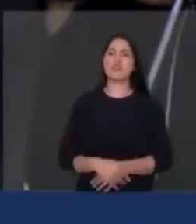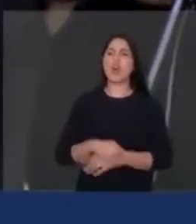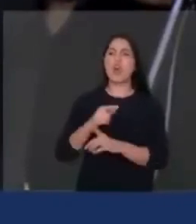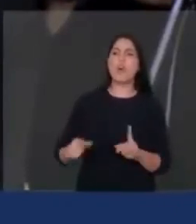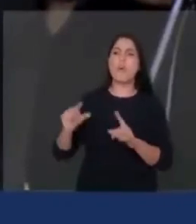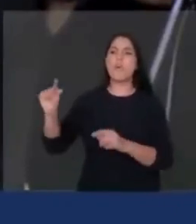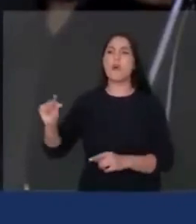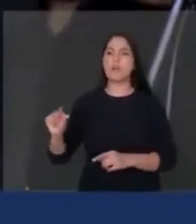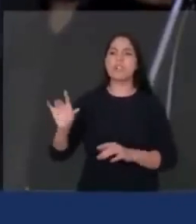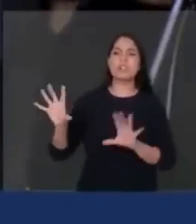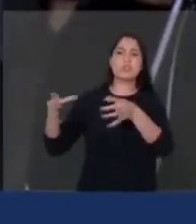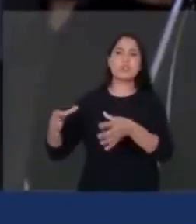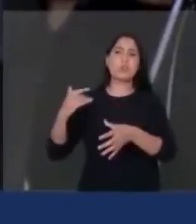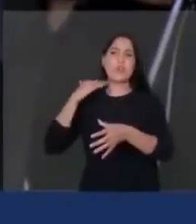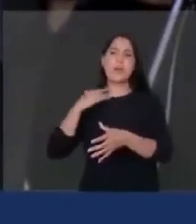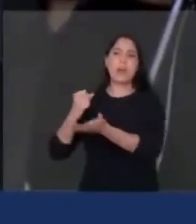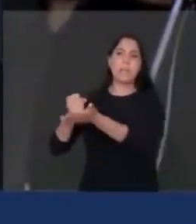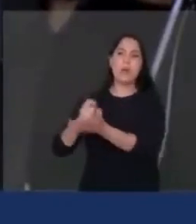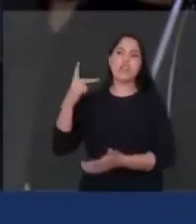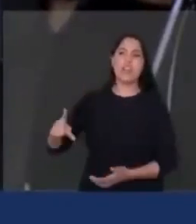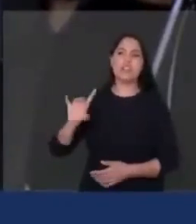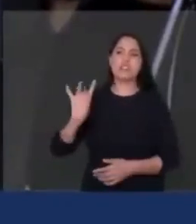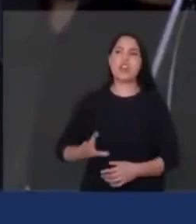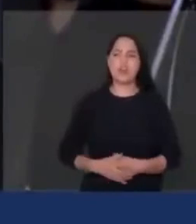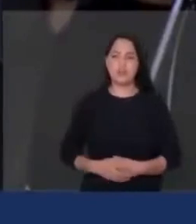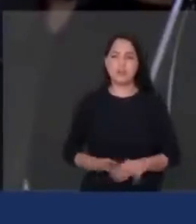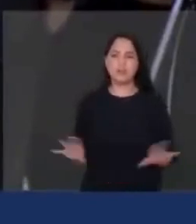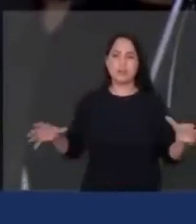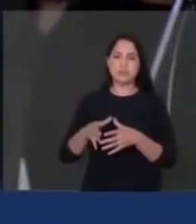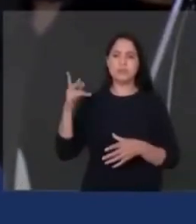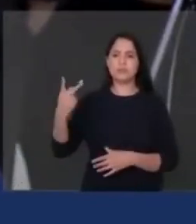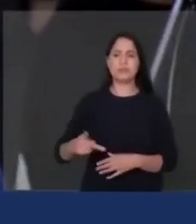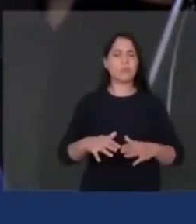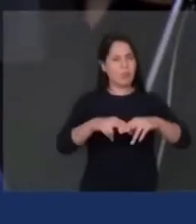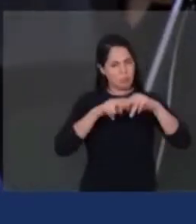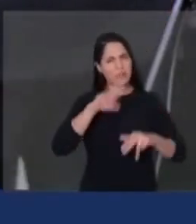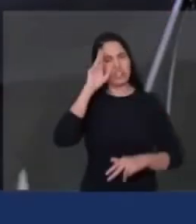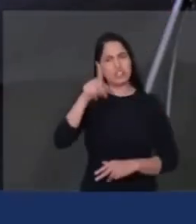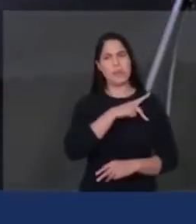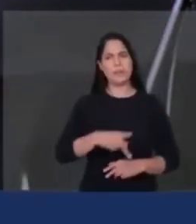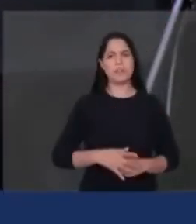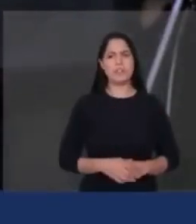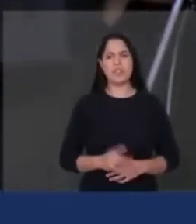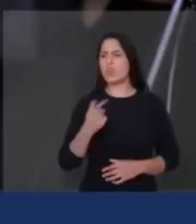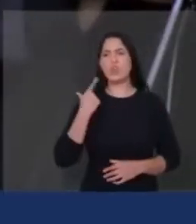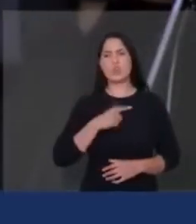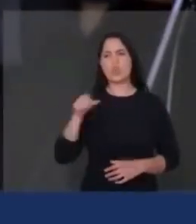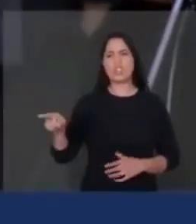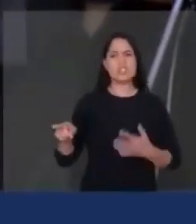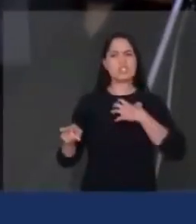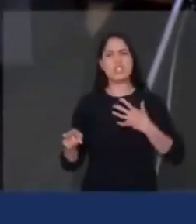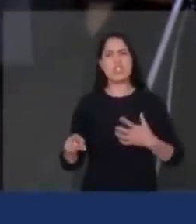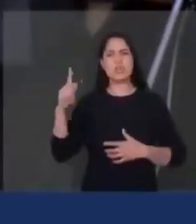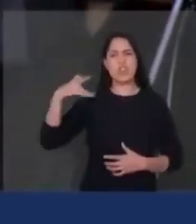banqueiros meia dúzia de latifúndio por isso senhor presidente é inadmissível